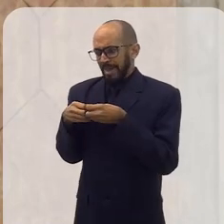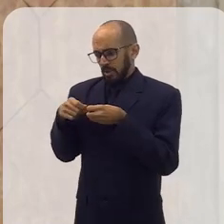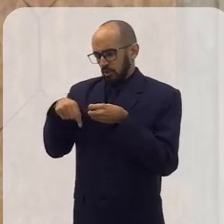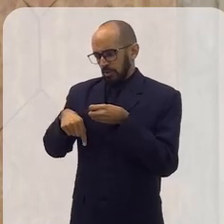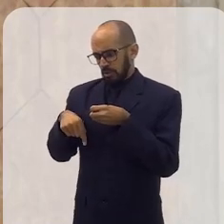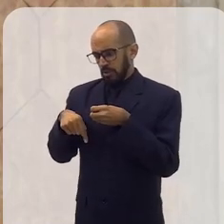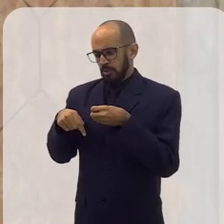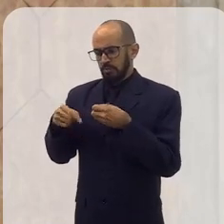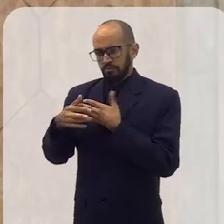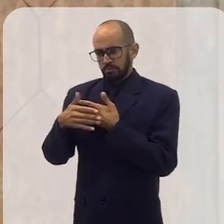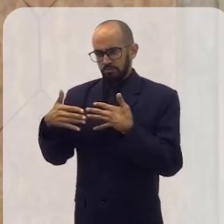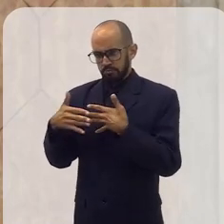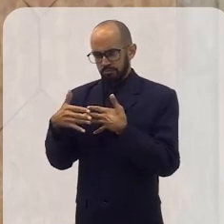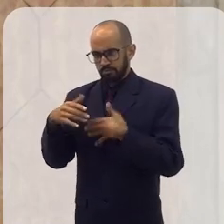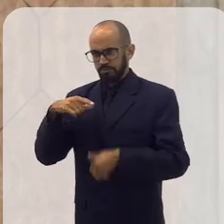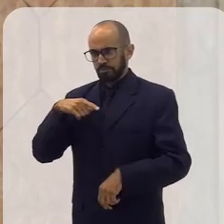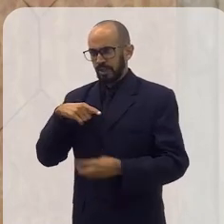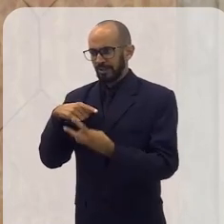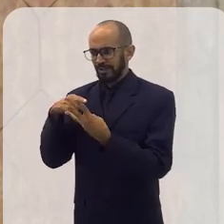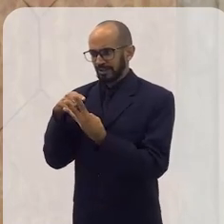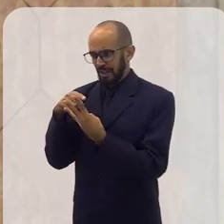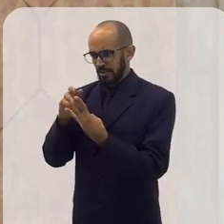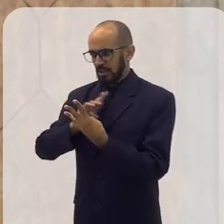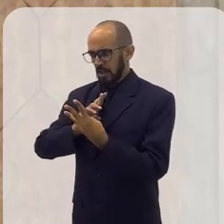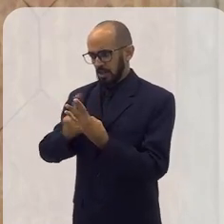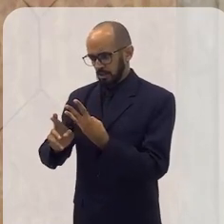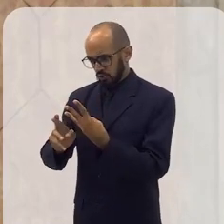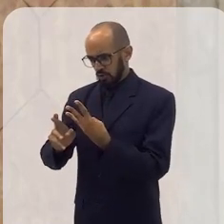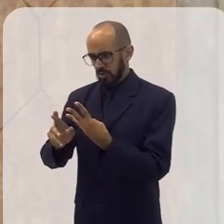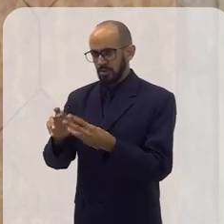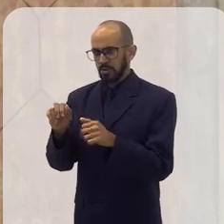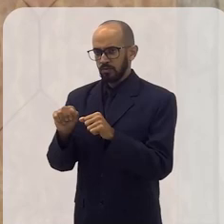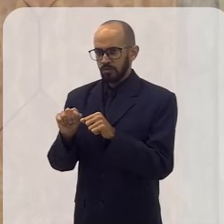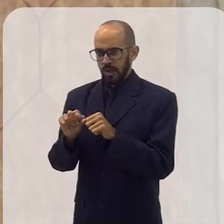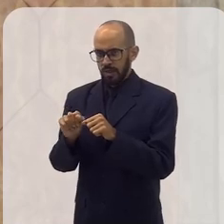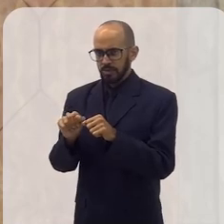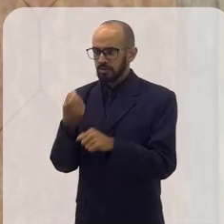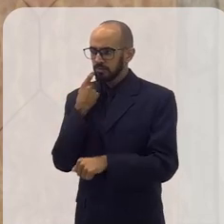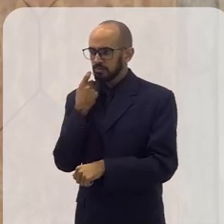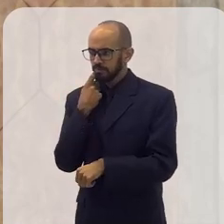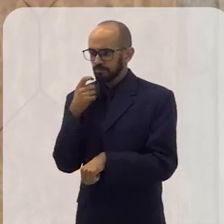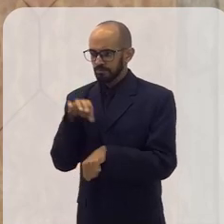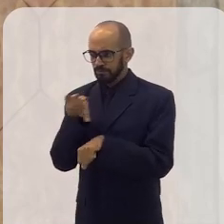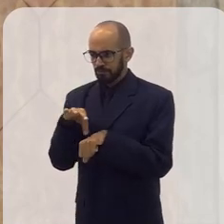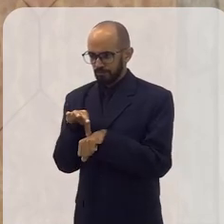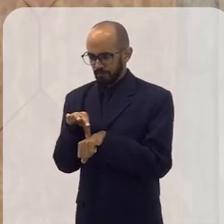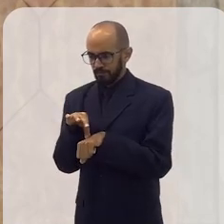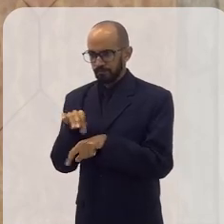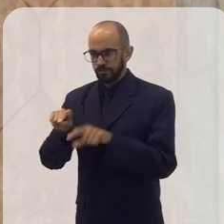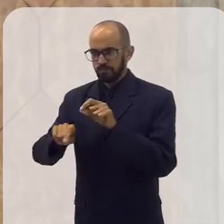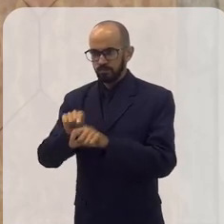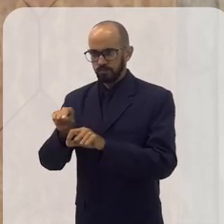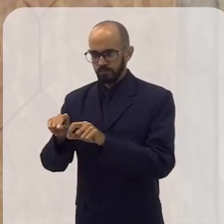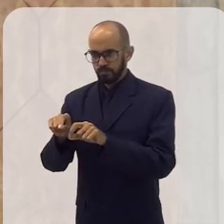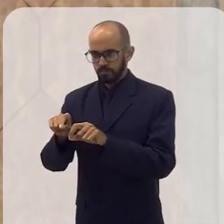nessa proximidade, tem três religiões que fazem na Sexta-feira